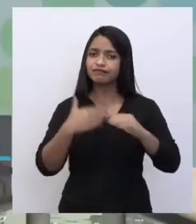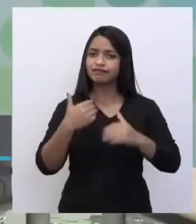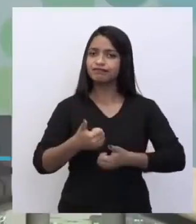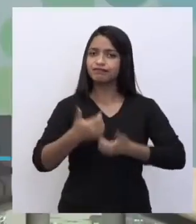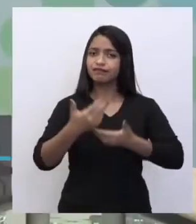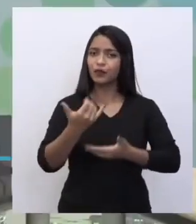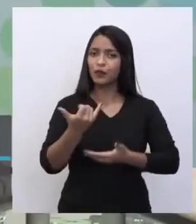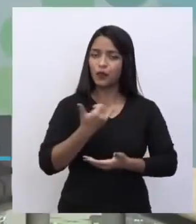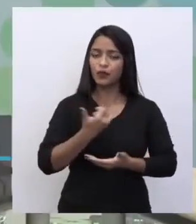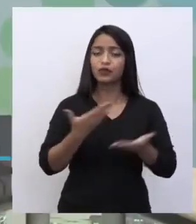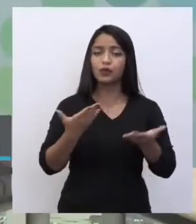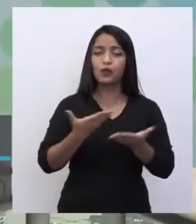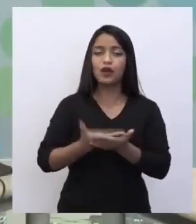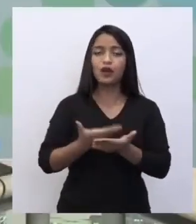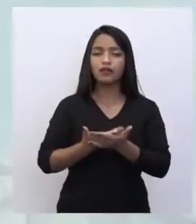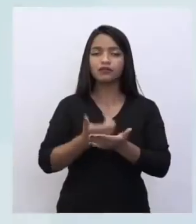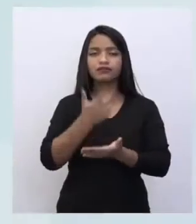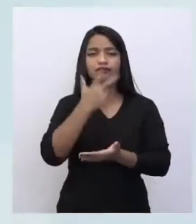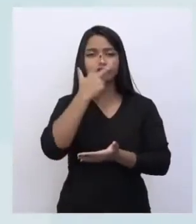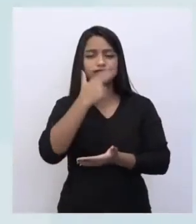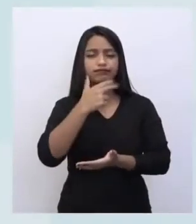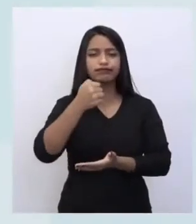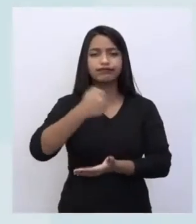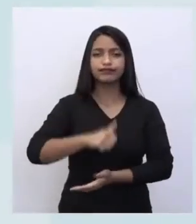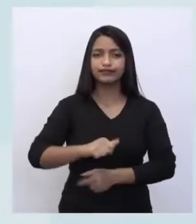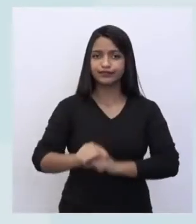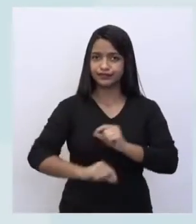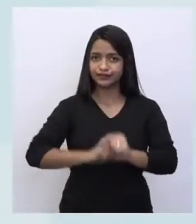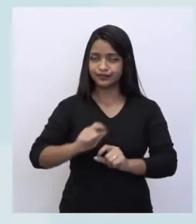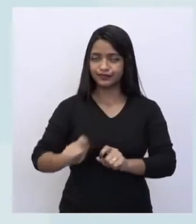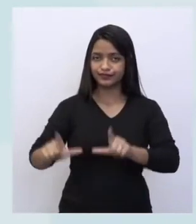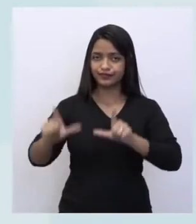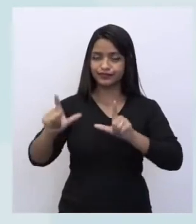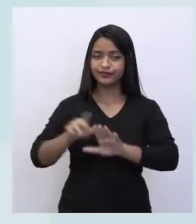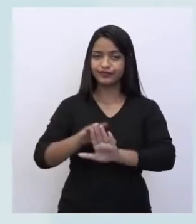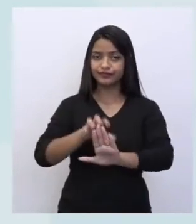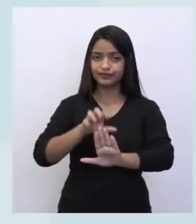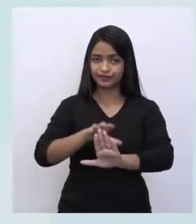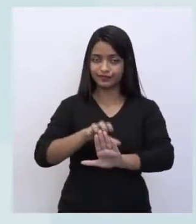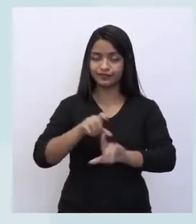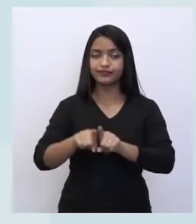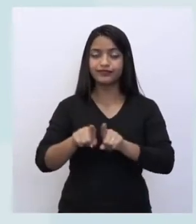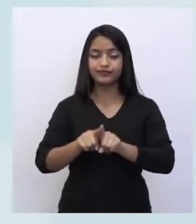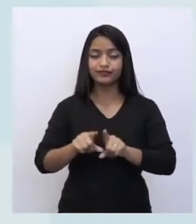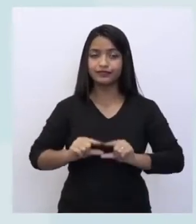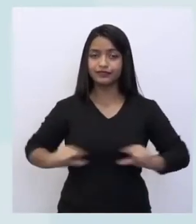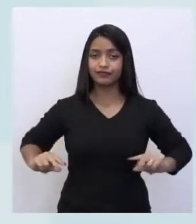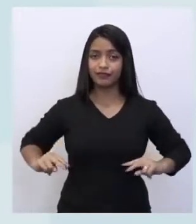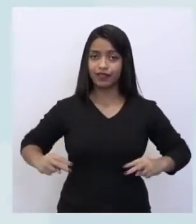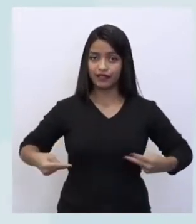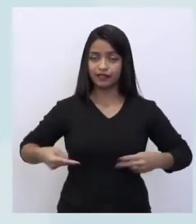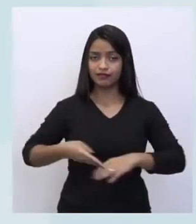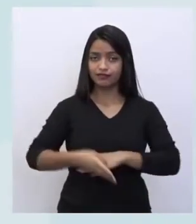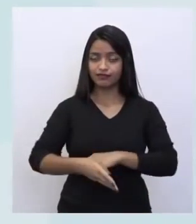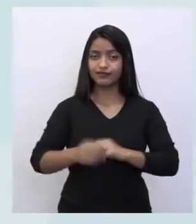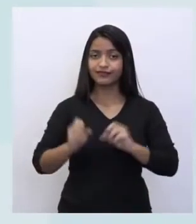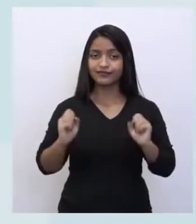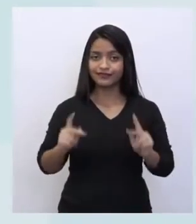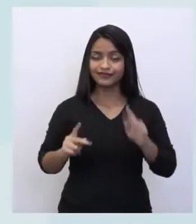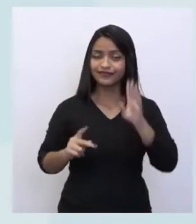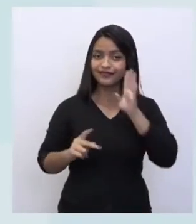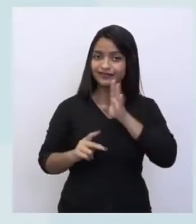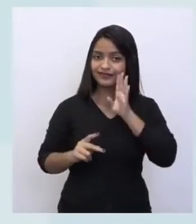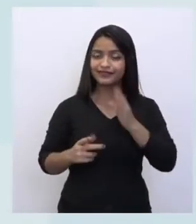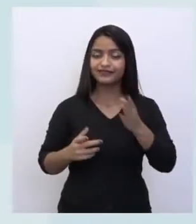que você achou da aula. Vai aparecer aí para vocês o QR Code e o endereço de acesso. Olha que legal, agora você